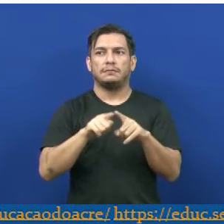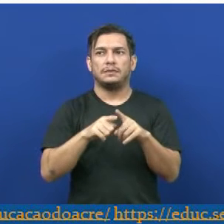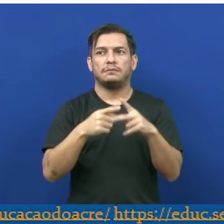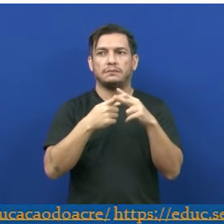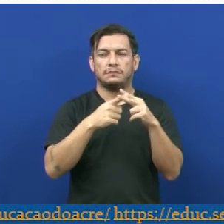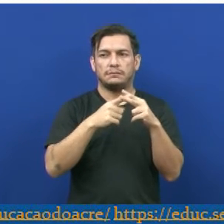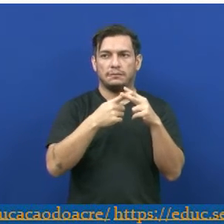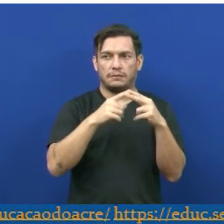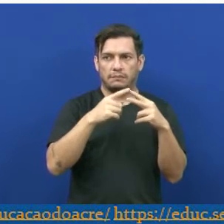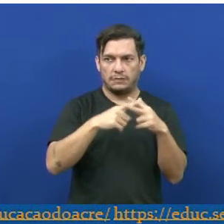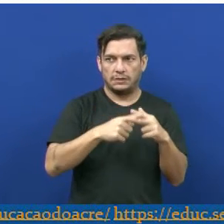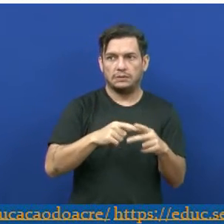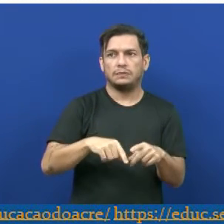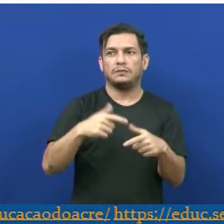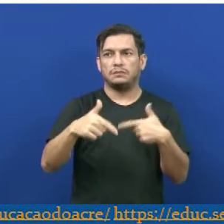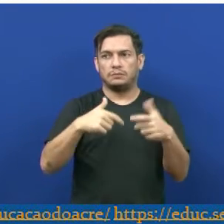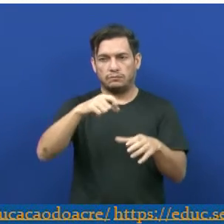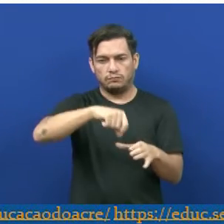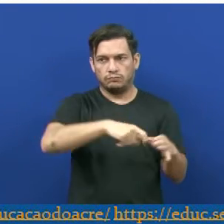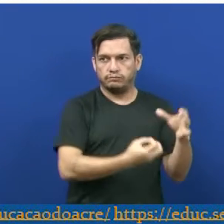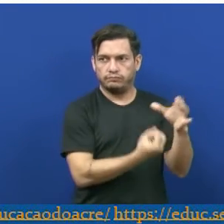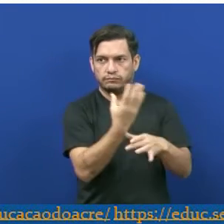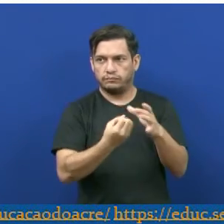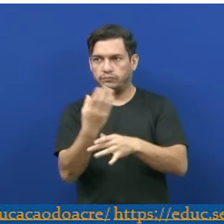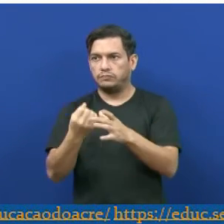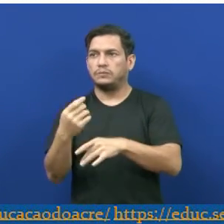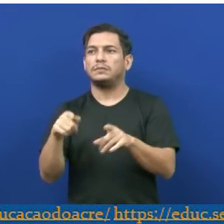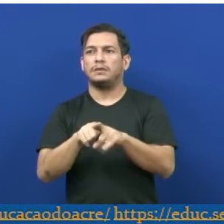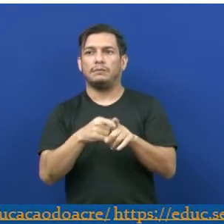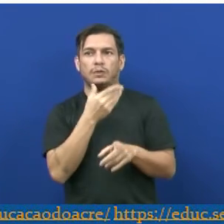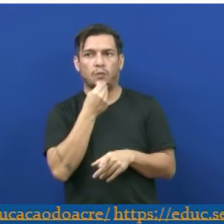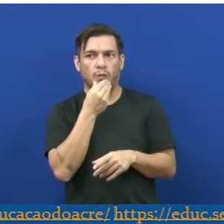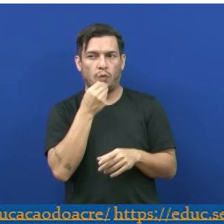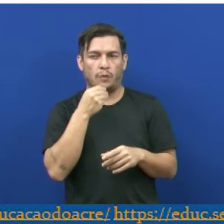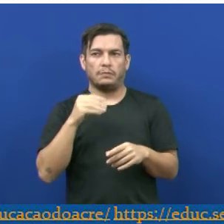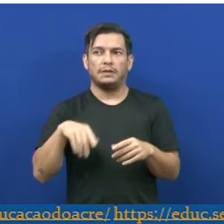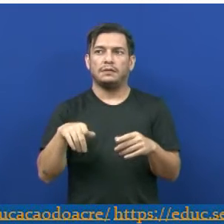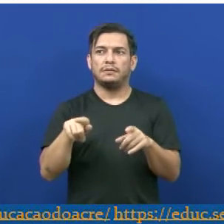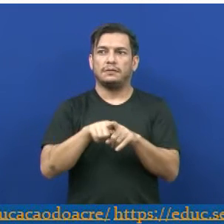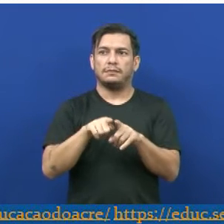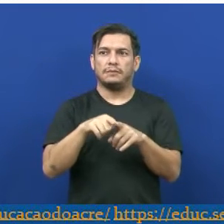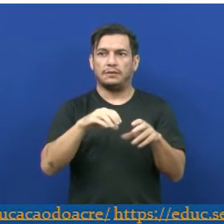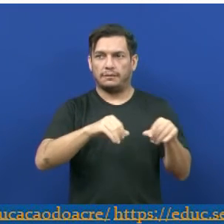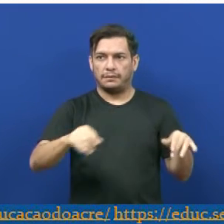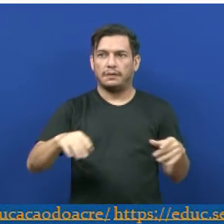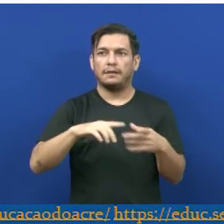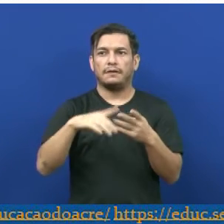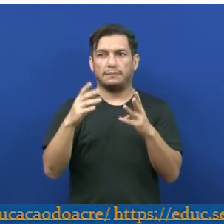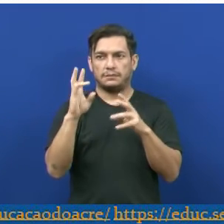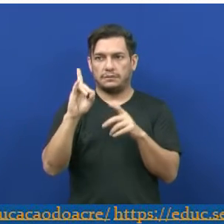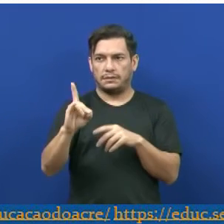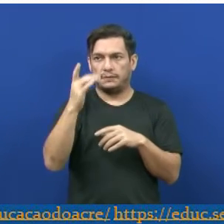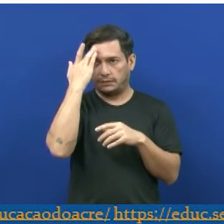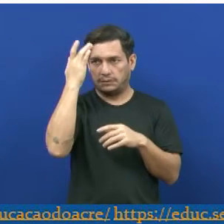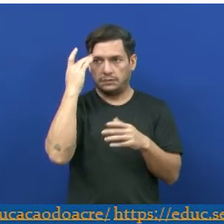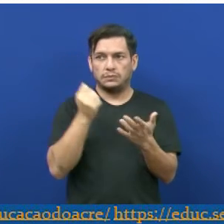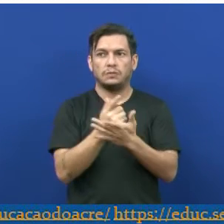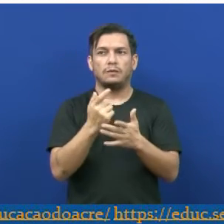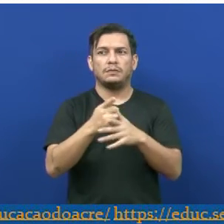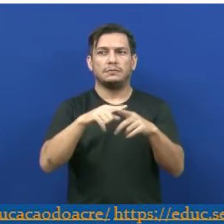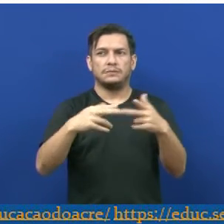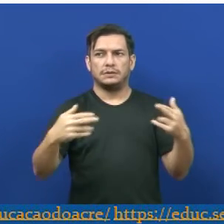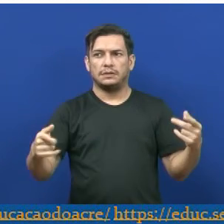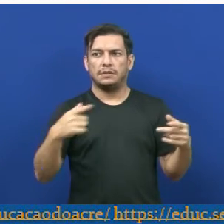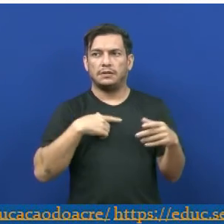processo agrícola e consequente fixação do homem à terra. D, facilidade na compra de máquinas pelos artesãos que conseguiam